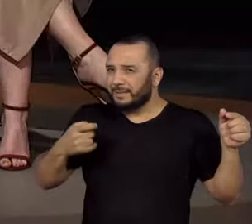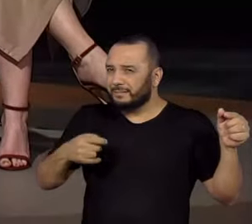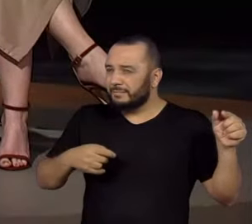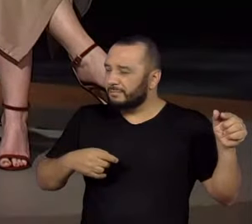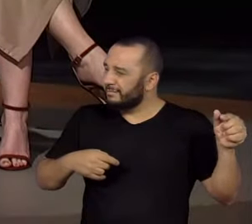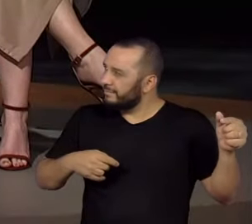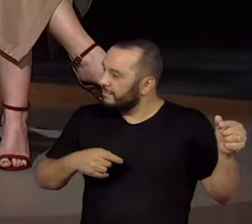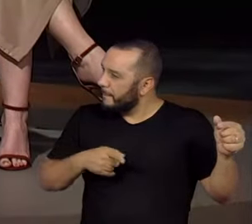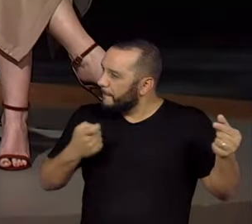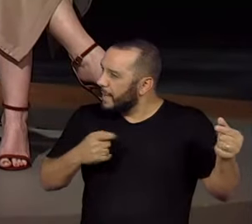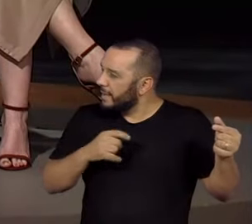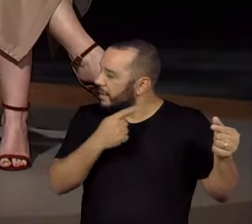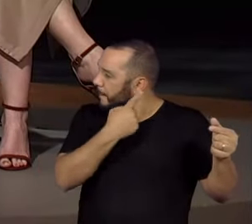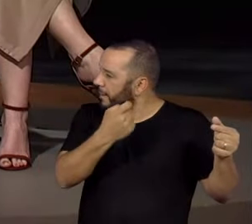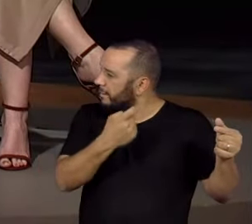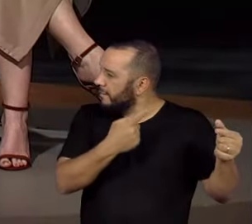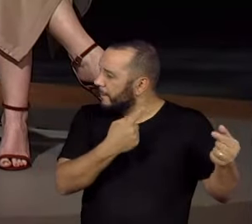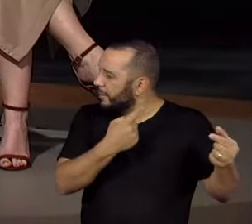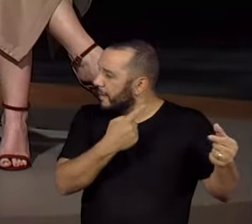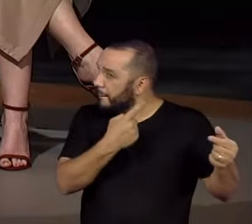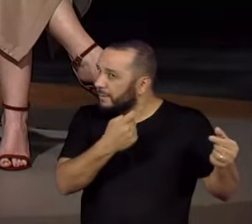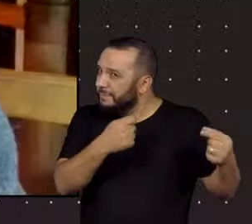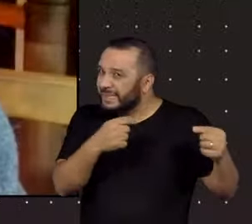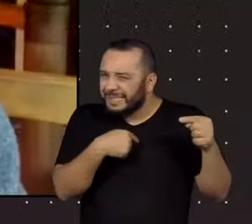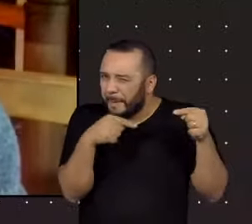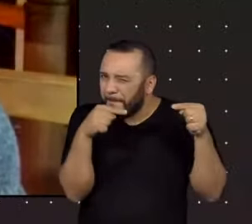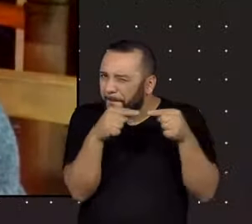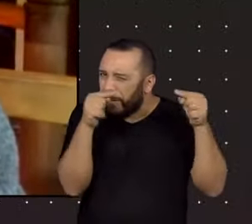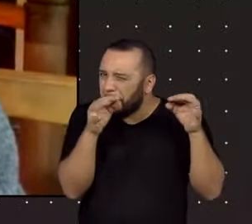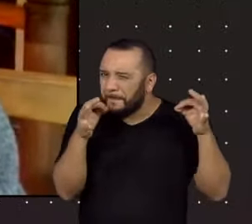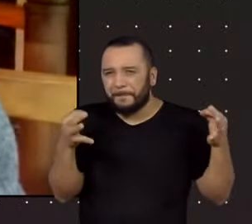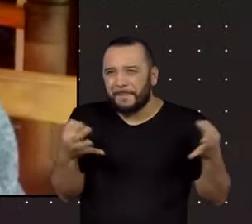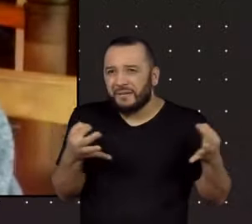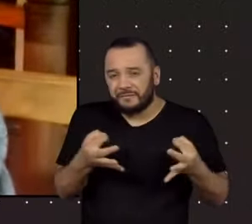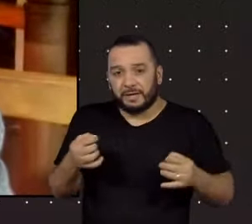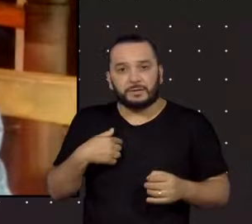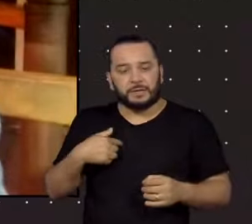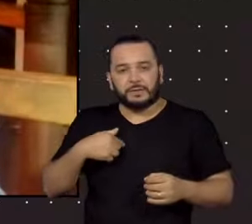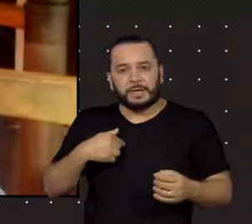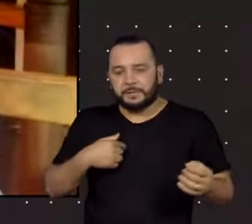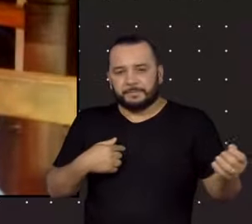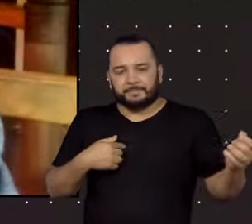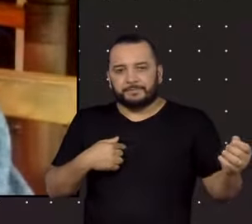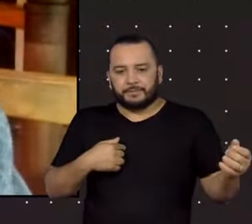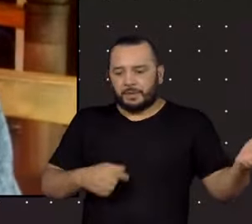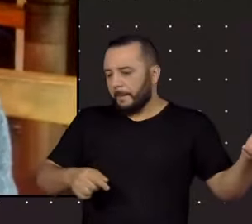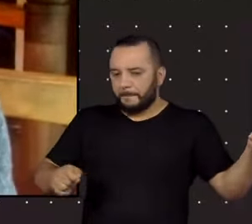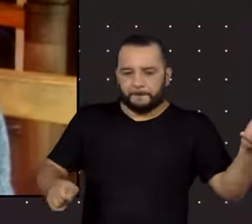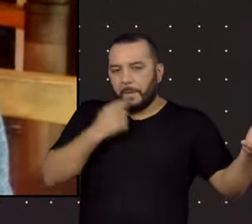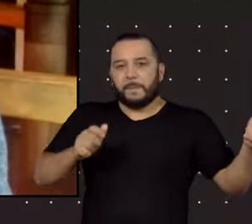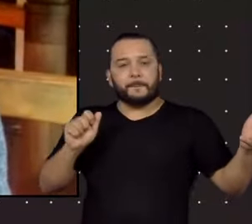existe uma relação física com os instrumentos muito grande. Depois, esse pá, ele entrou e durou só 1/8